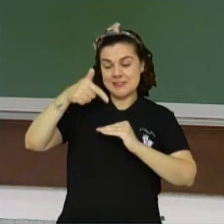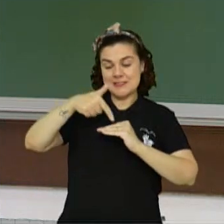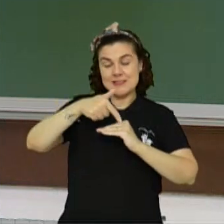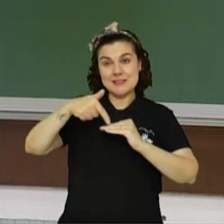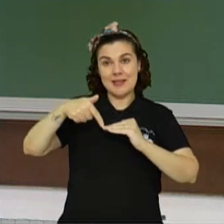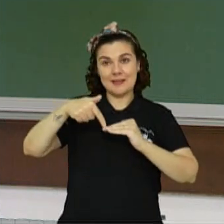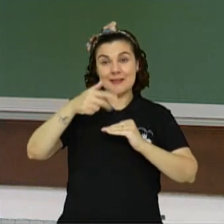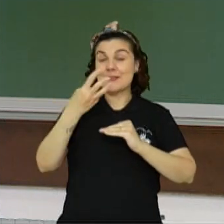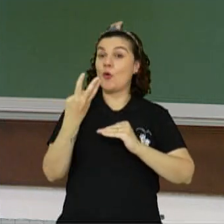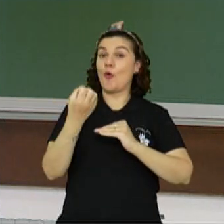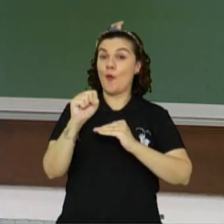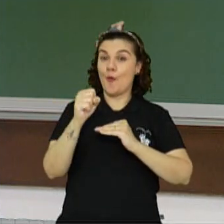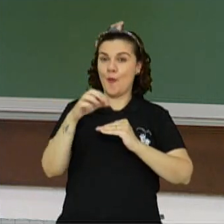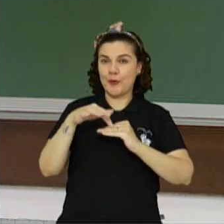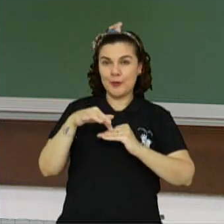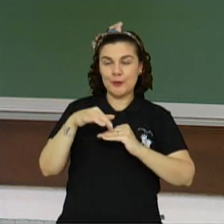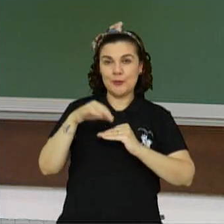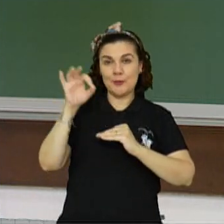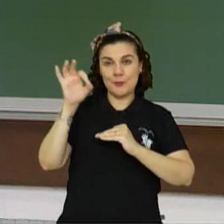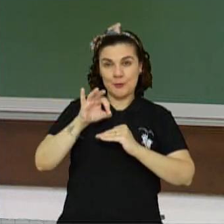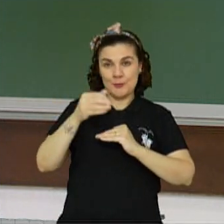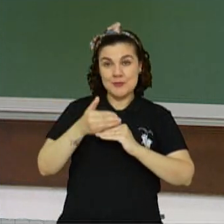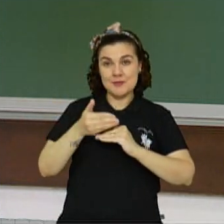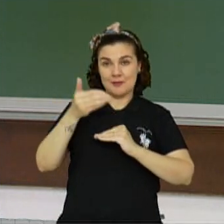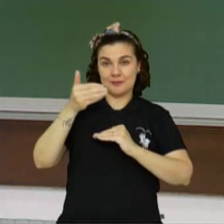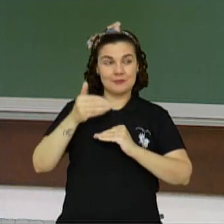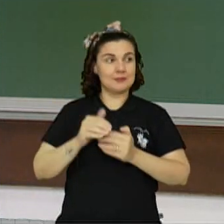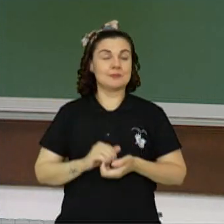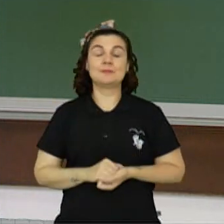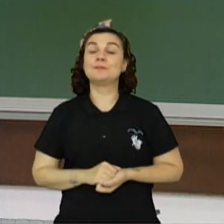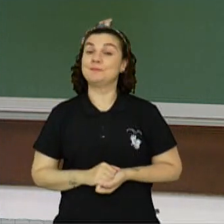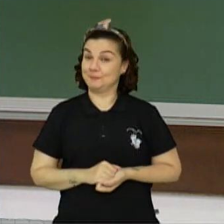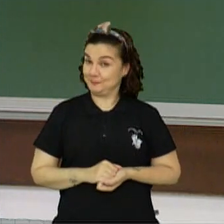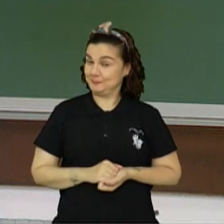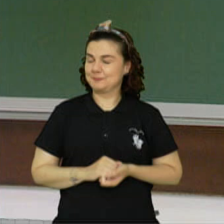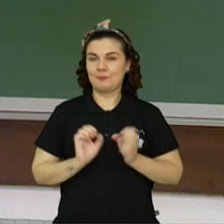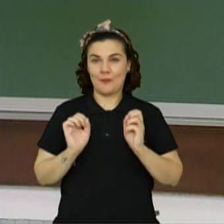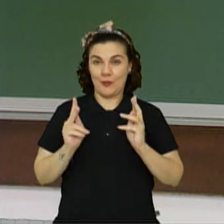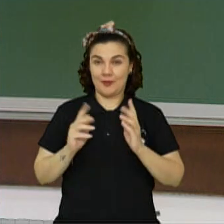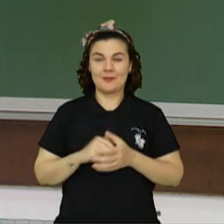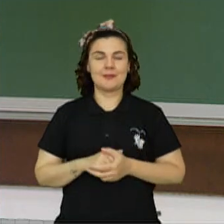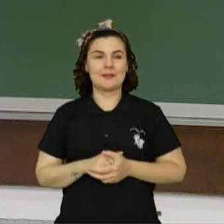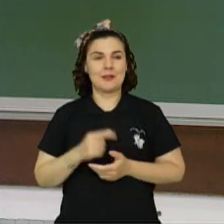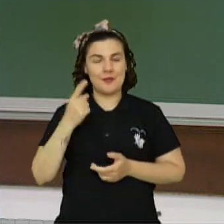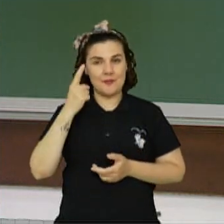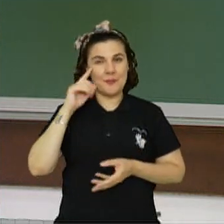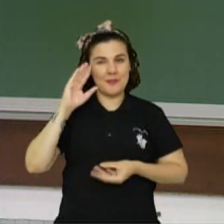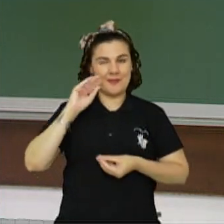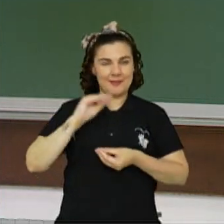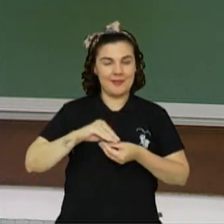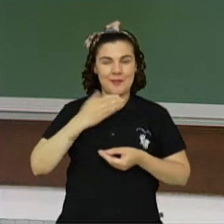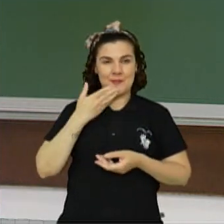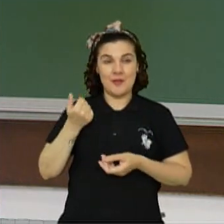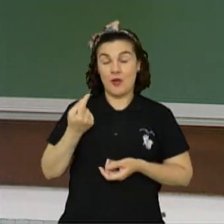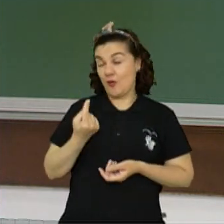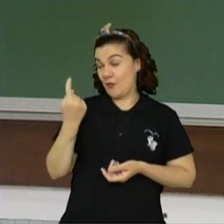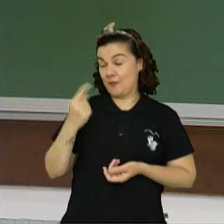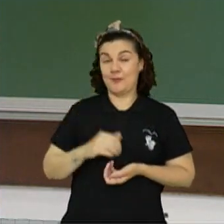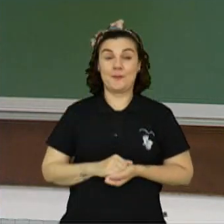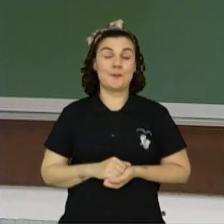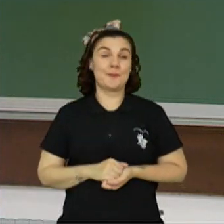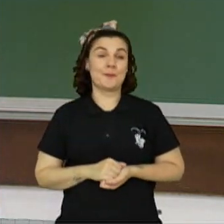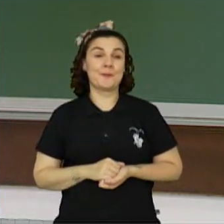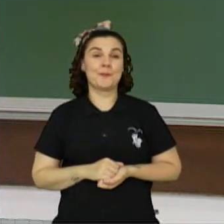na superfície corresponde aos 8% restantes, tá bom? Vamos entender isso um pouquinho melhor aí na